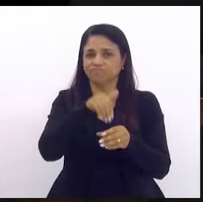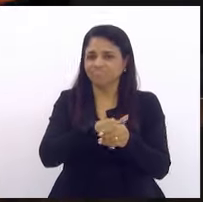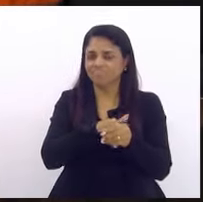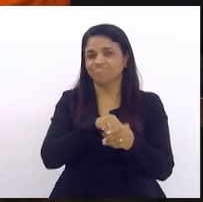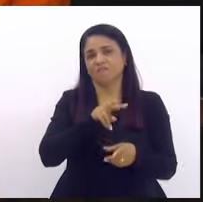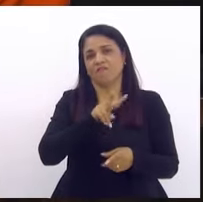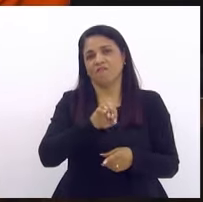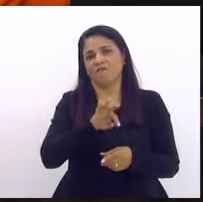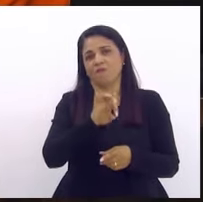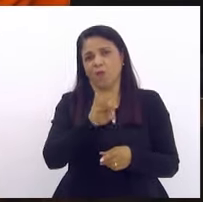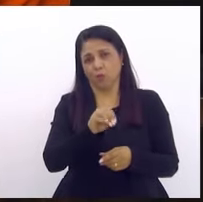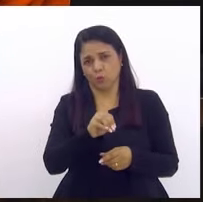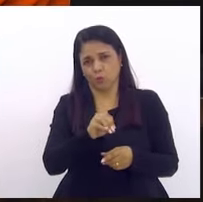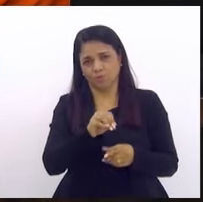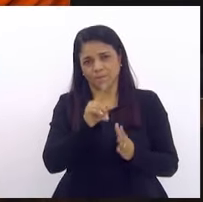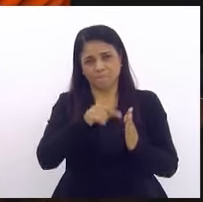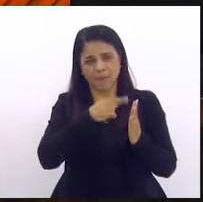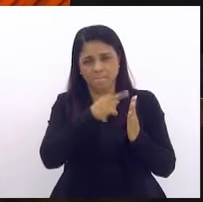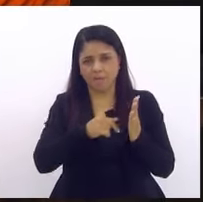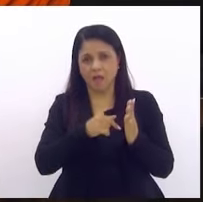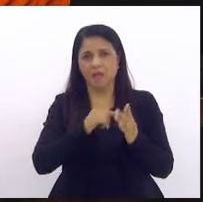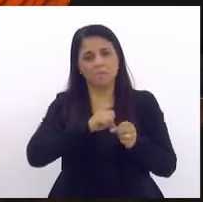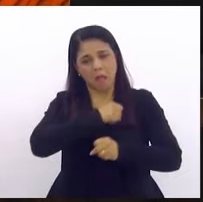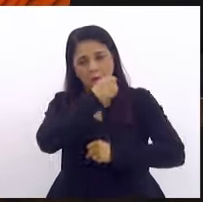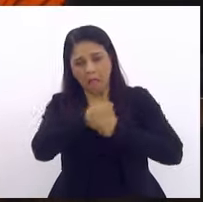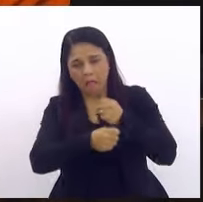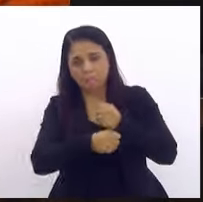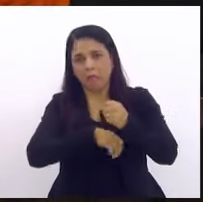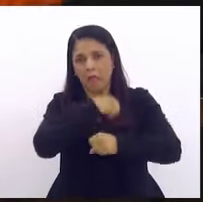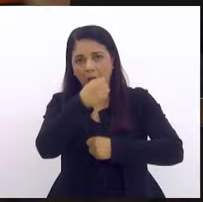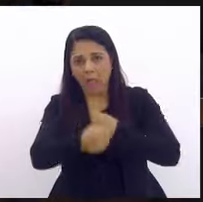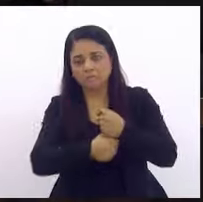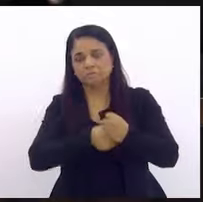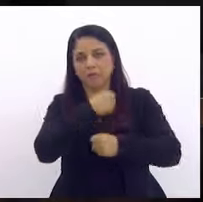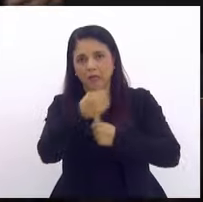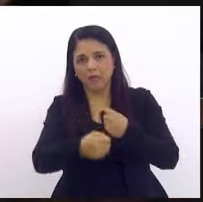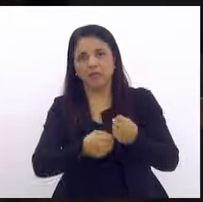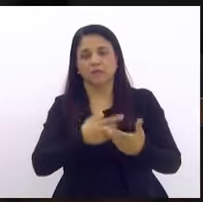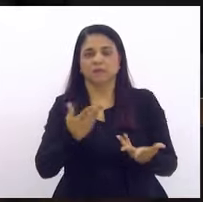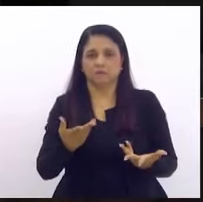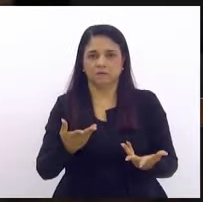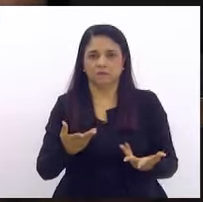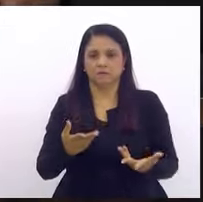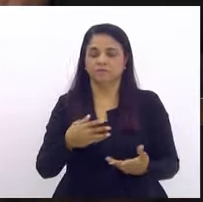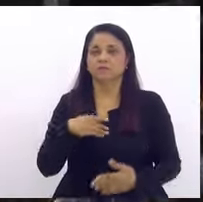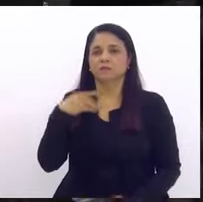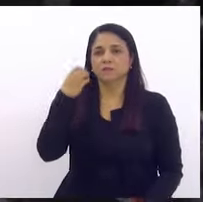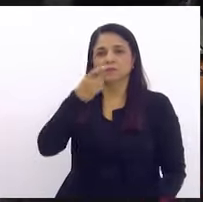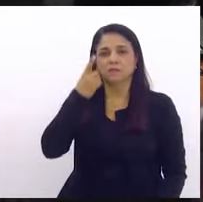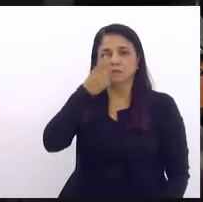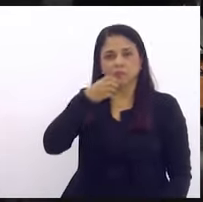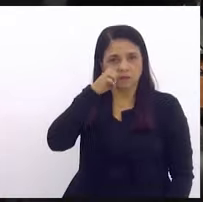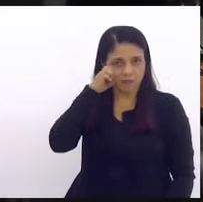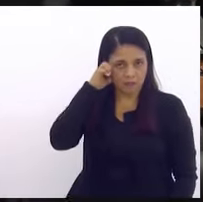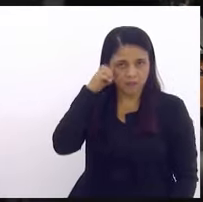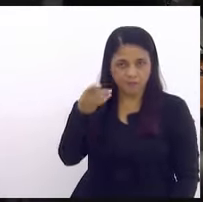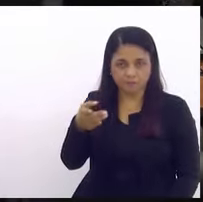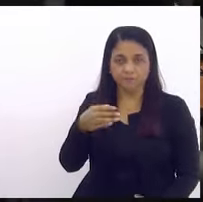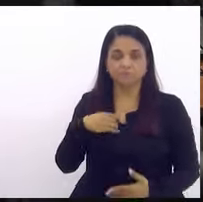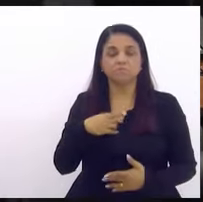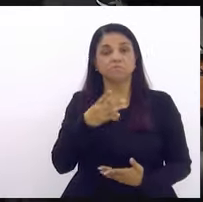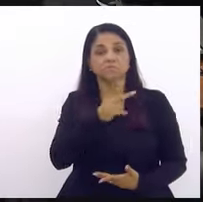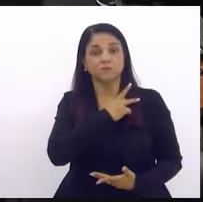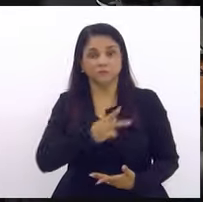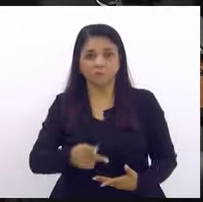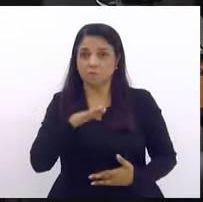casa e não ficar passando de uma legislatura para outra. Deputada Érica Takimoto. Presidente, espero que Vossa Excelência